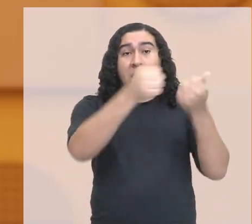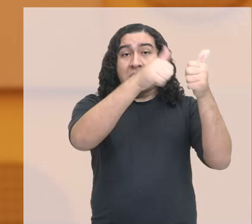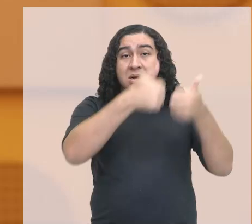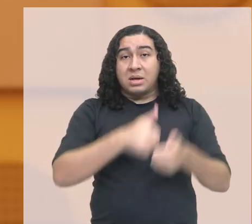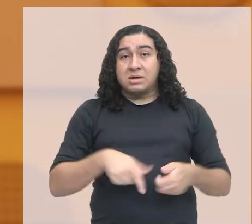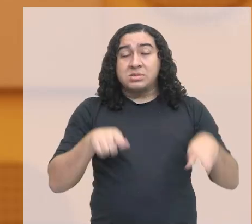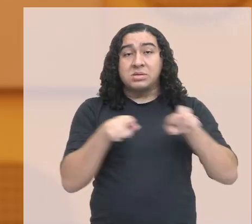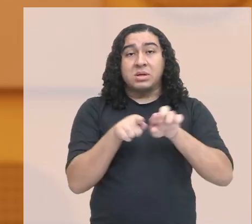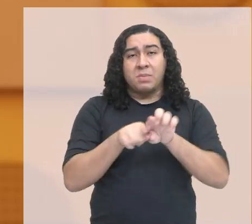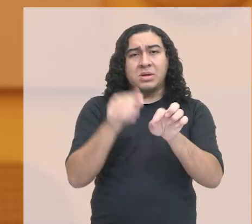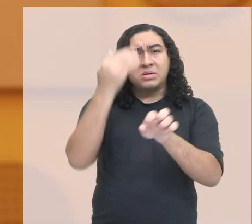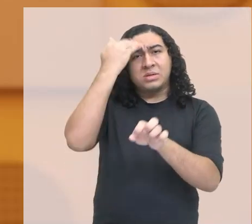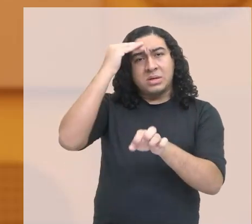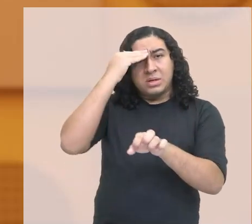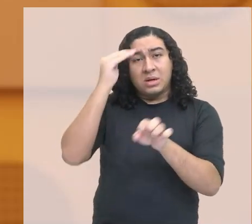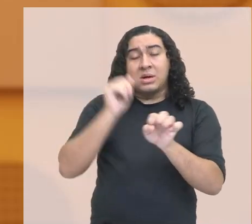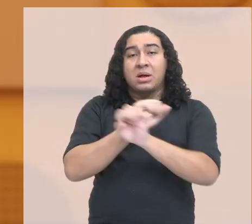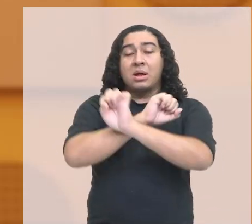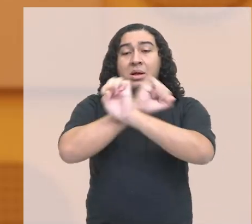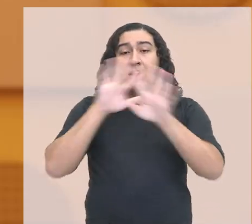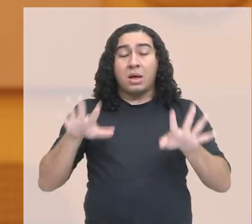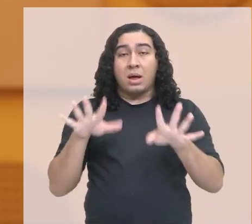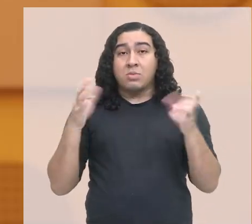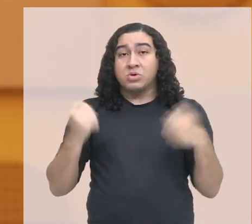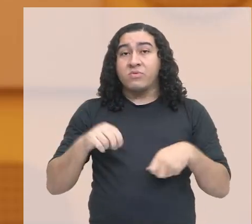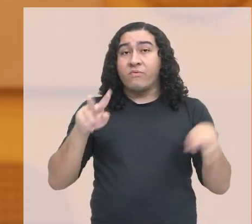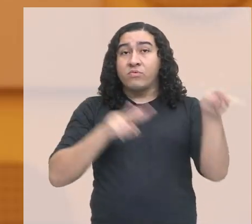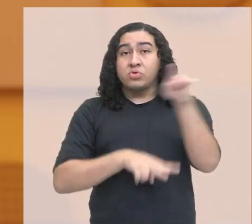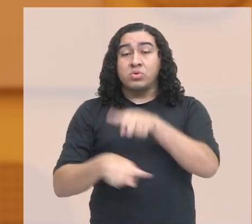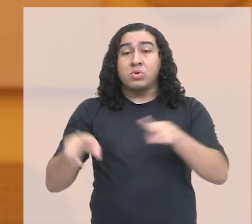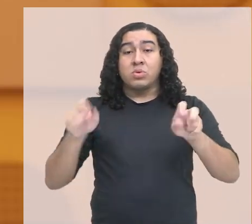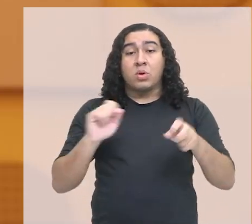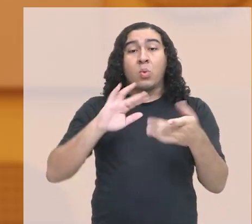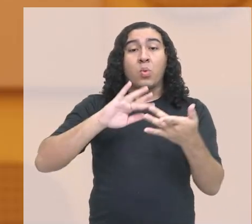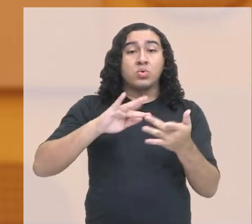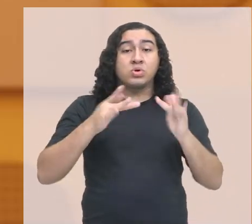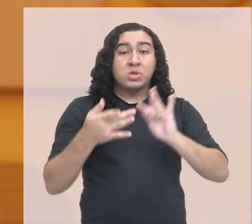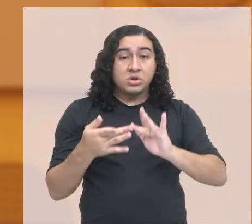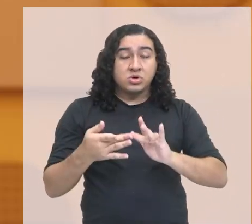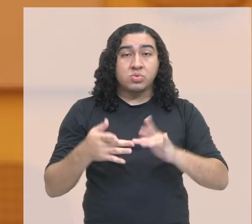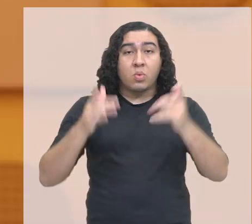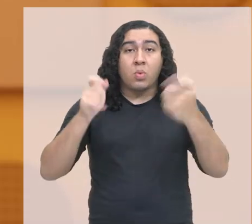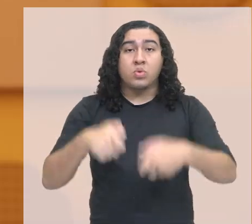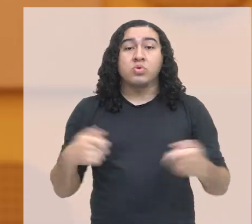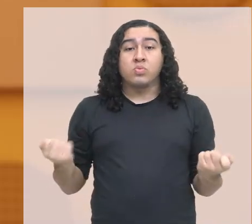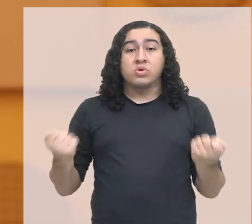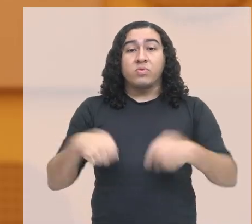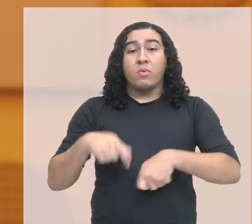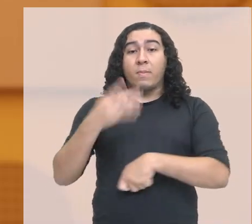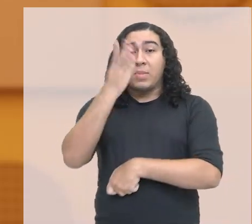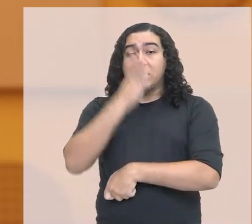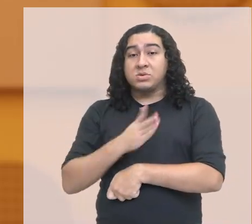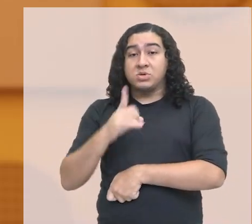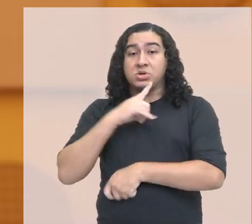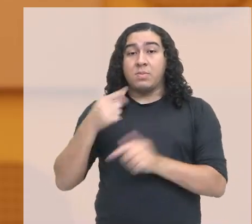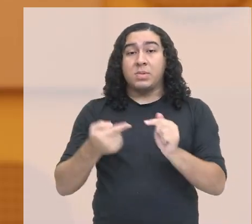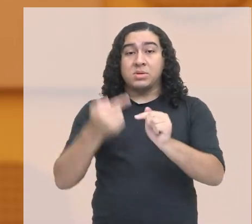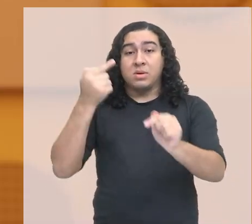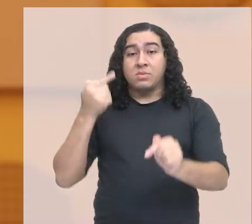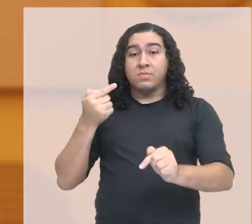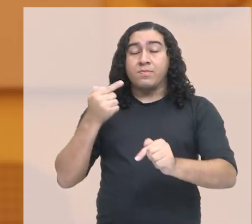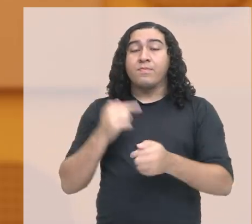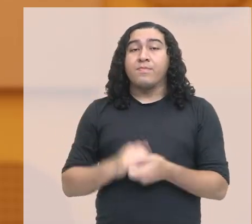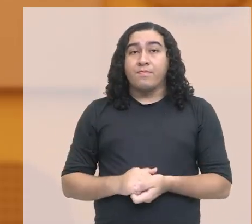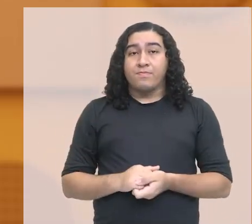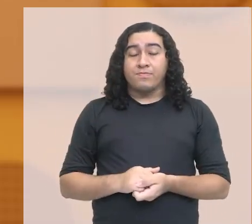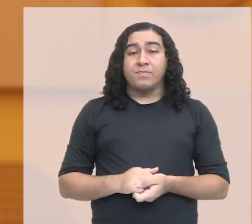analisar e compreender um pouco melhor, né, visualizar o contexto na qual, né, o Brasil estava passando. Você